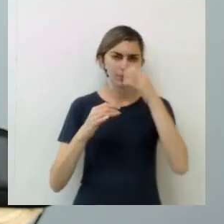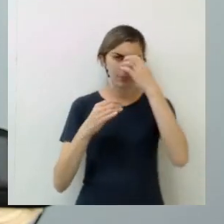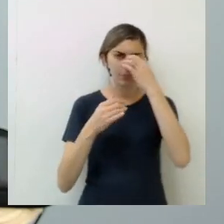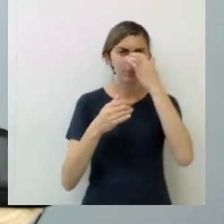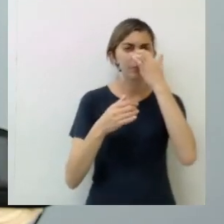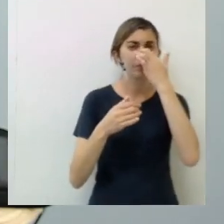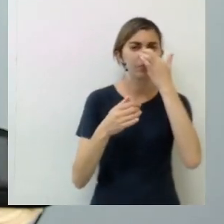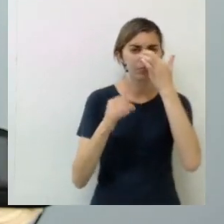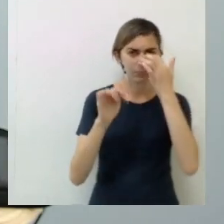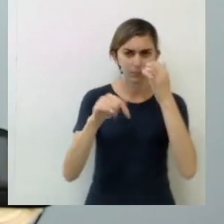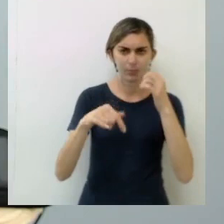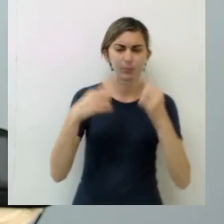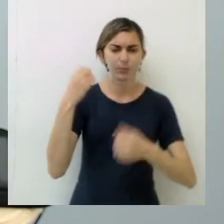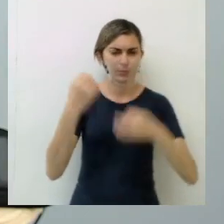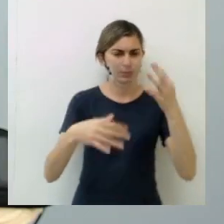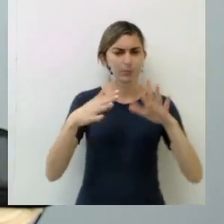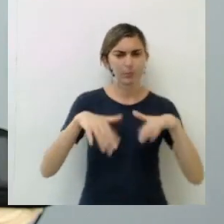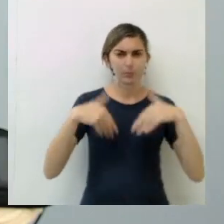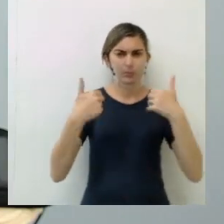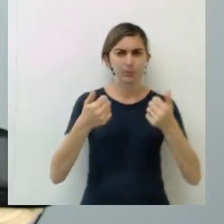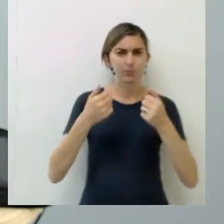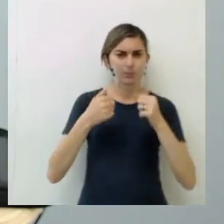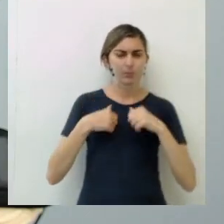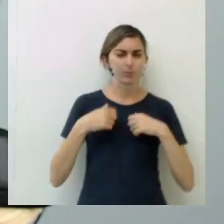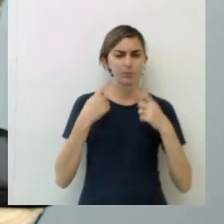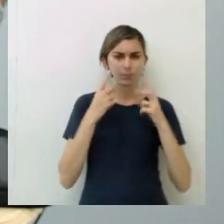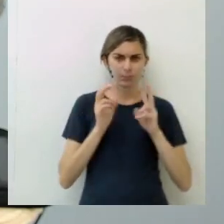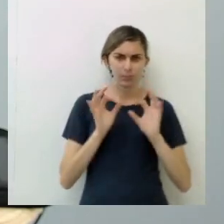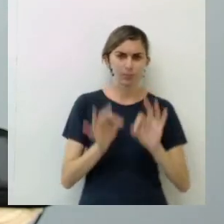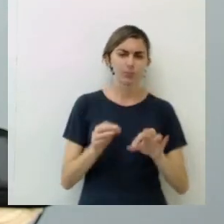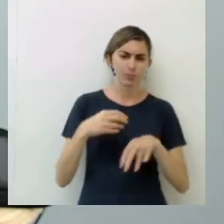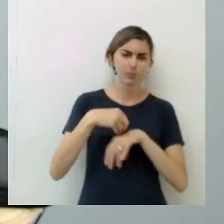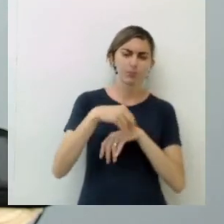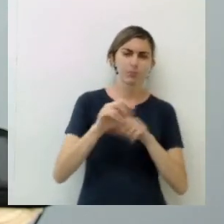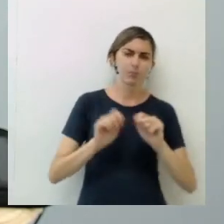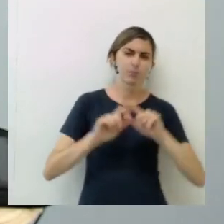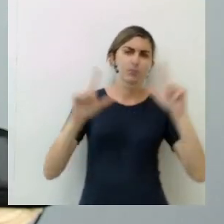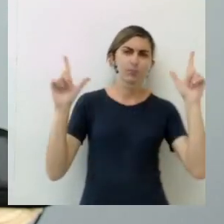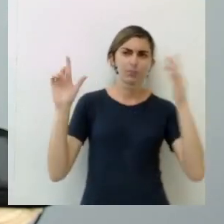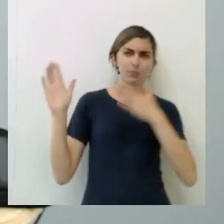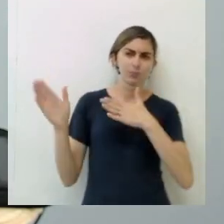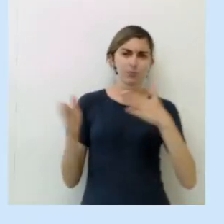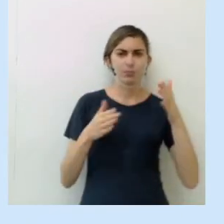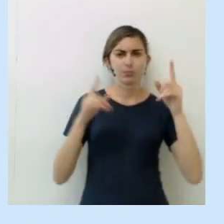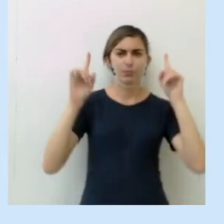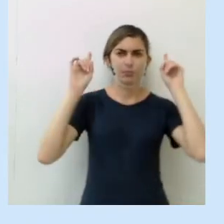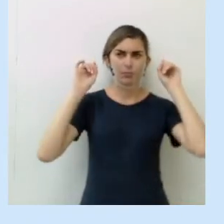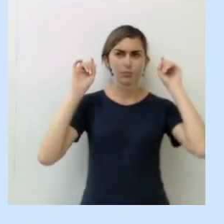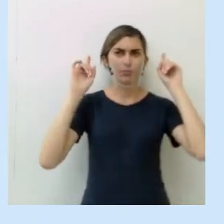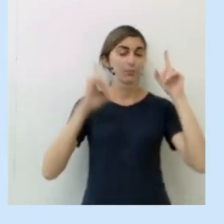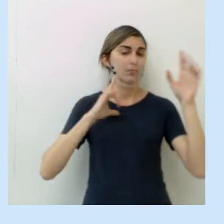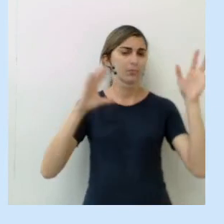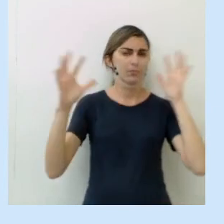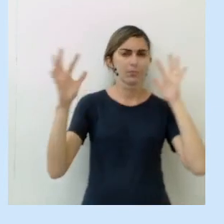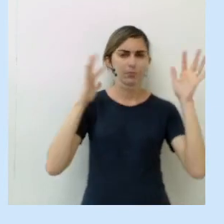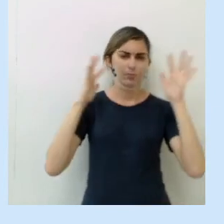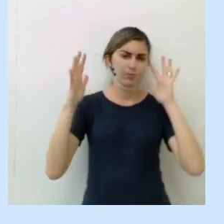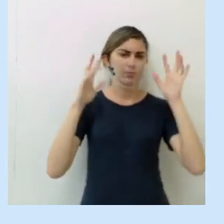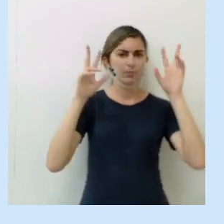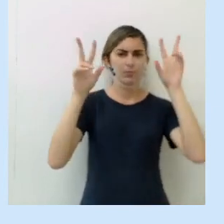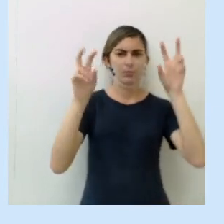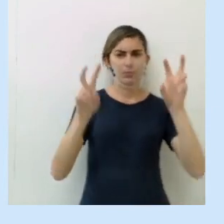que aqui nos dedinhos você vai entender bem melhor, tá certo? Então vamos passar esse slide para a gente ver. Olha só, teoria sobre o